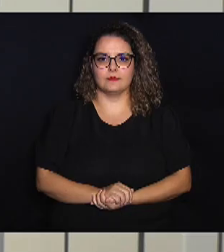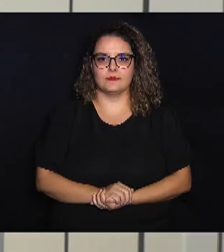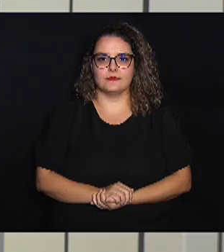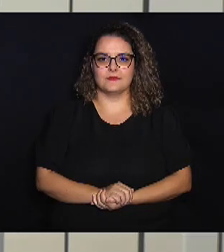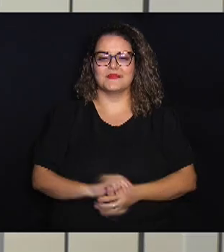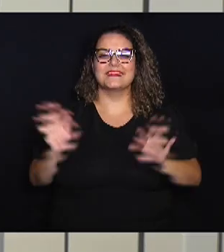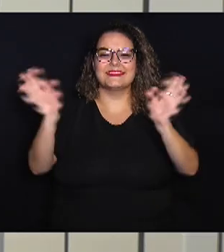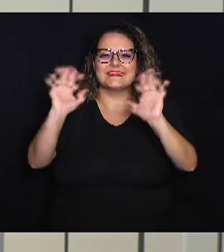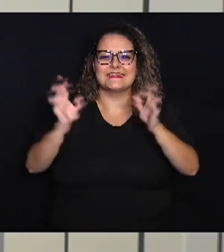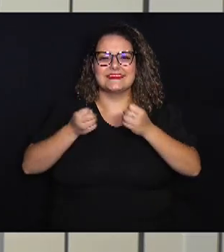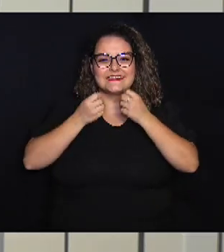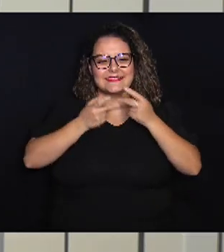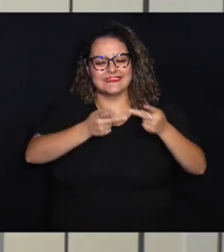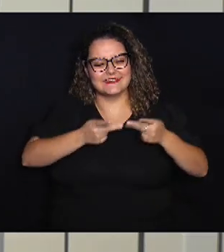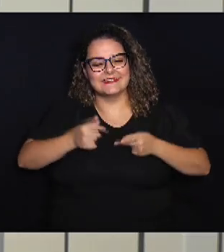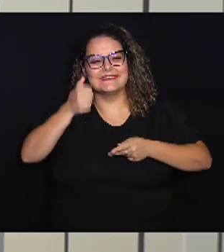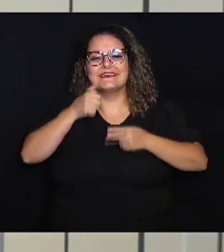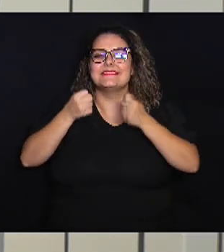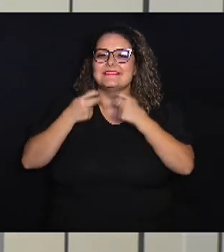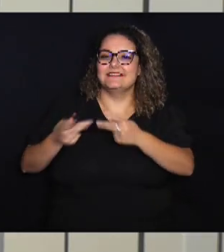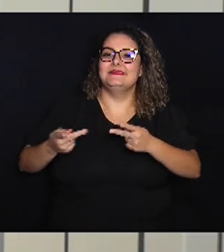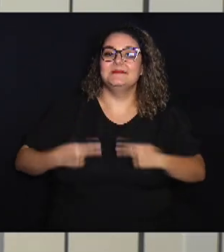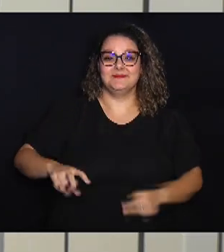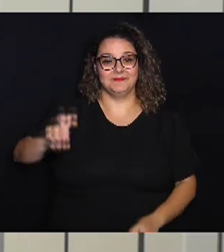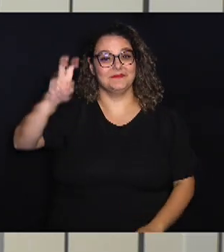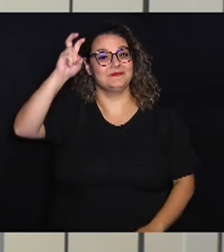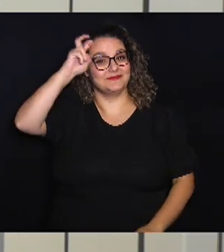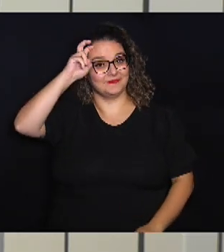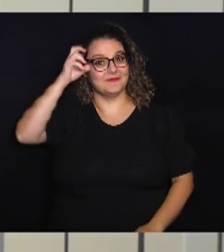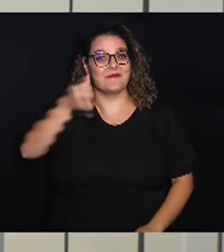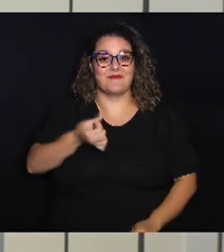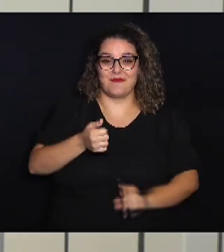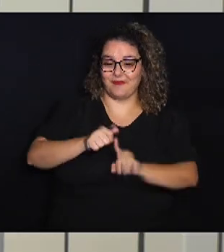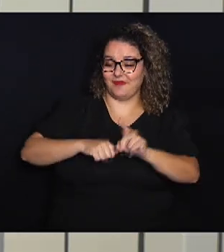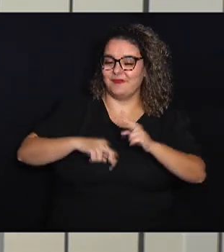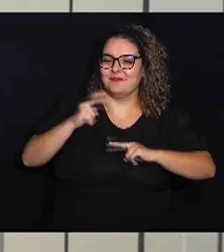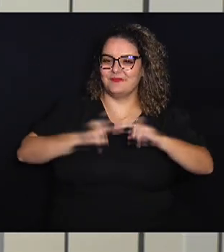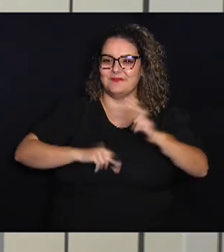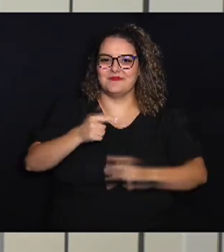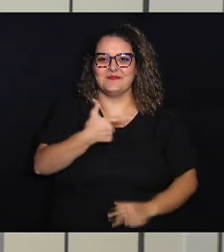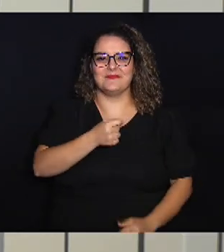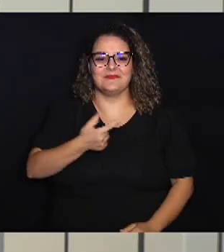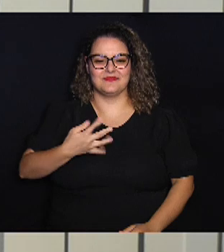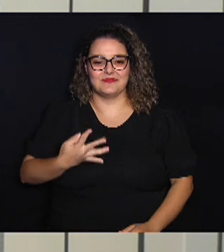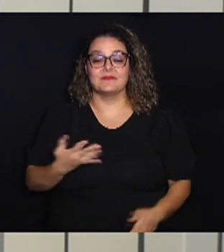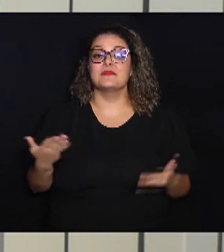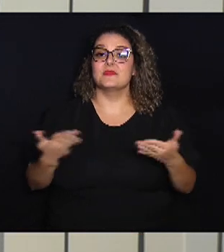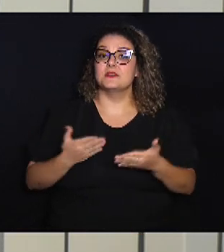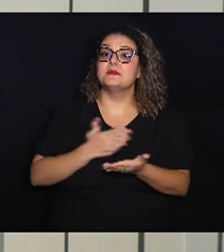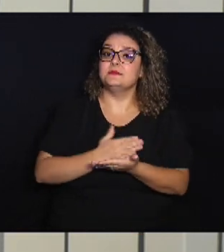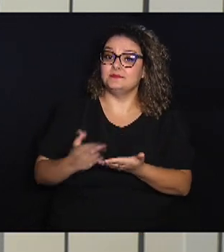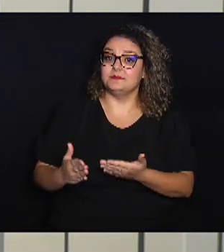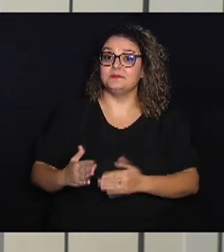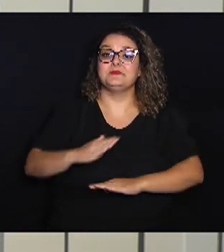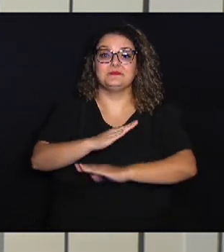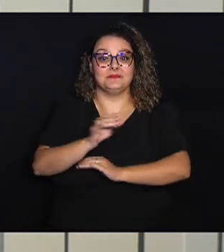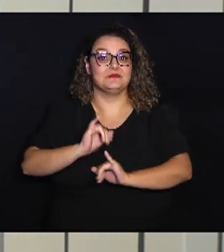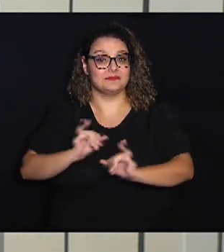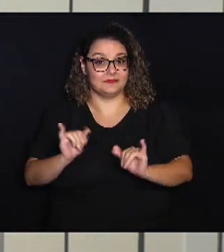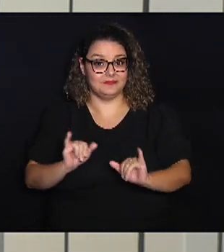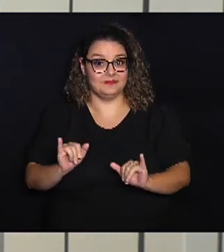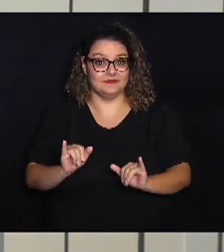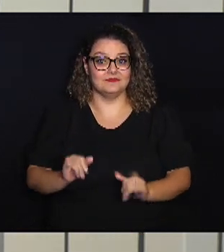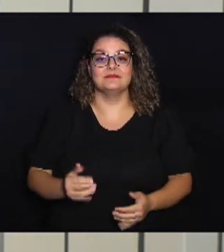Olá, seja bem-vinda, seja bem-vindo. Quinta-feira, 6 de junho de 2024. Começa agora o Jornal Câmara